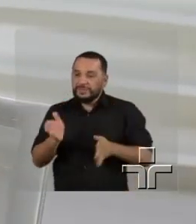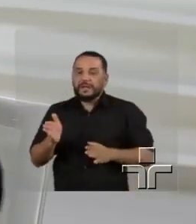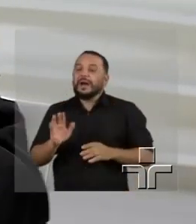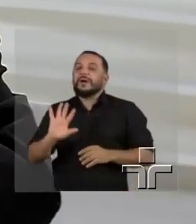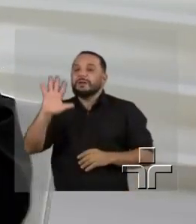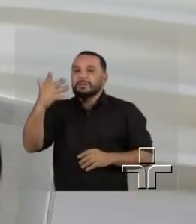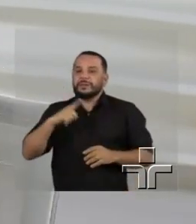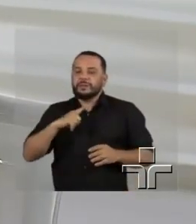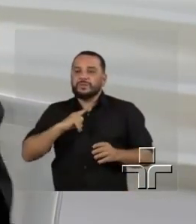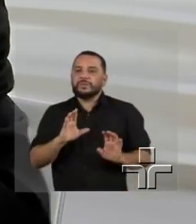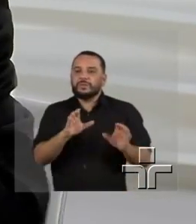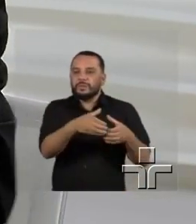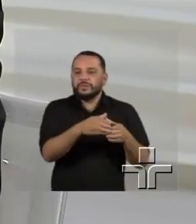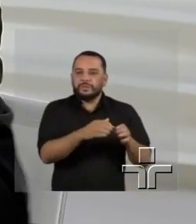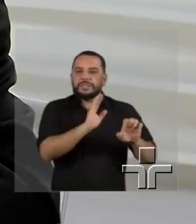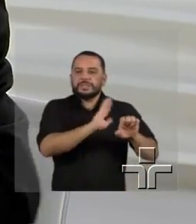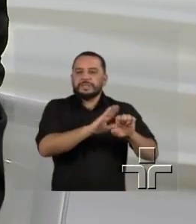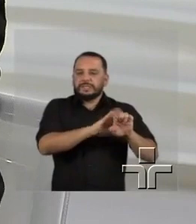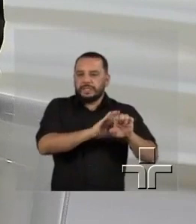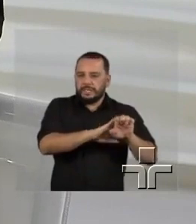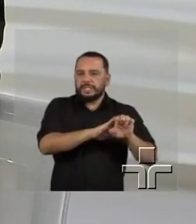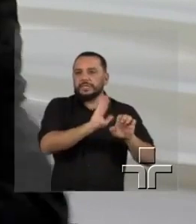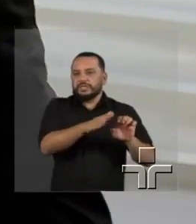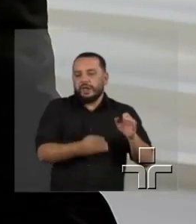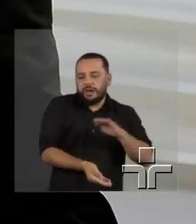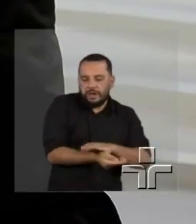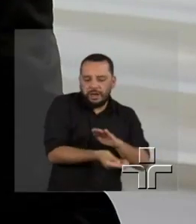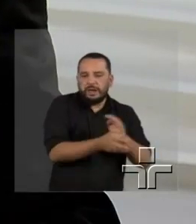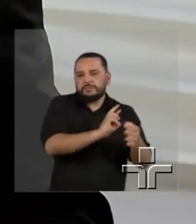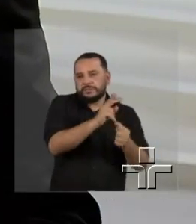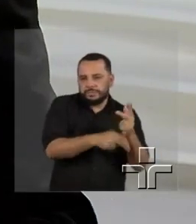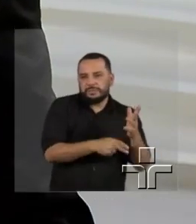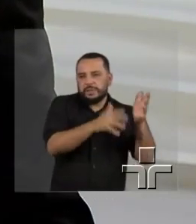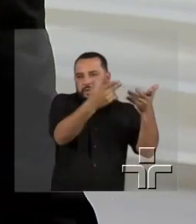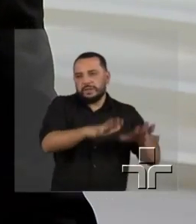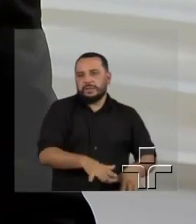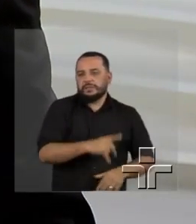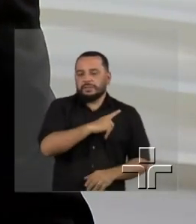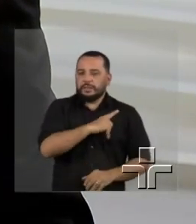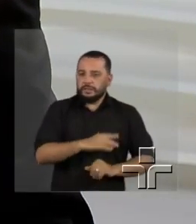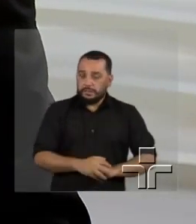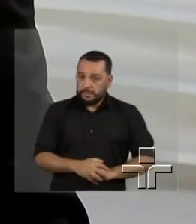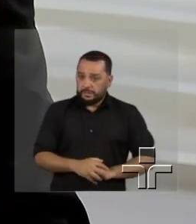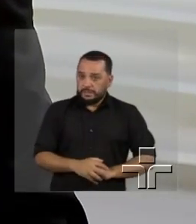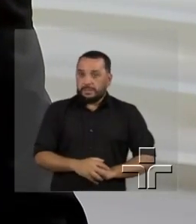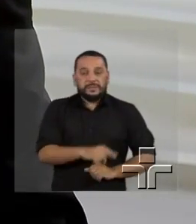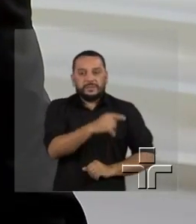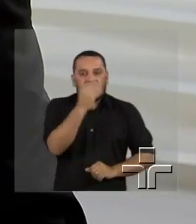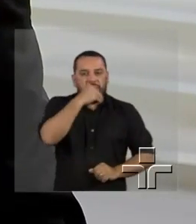que ele faria, mas que o Congresso teve um protagonismo muito grande, foi aprovada. E os outros 2 pontos, infraestrutura e privatização, muito circunscritos a uma